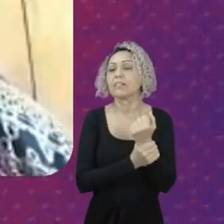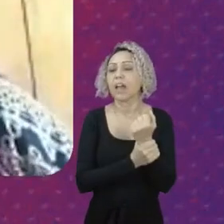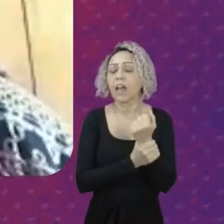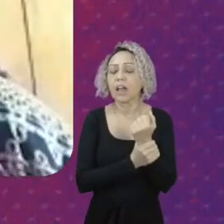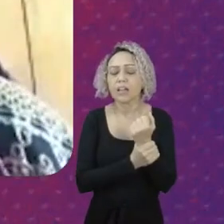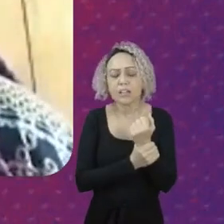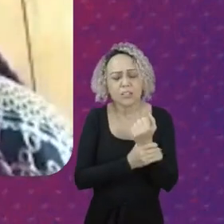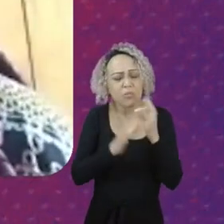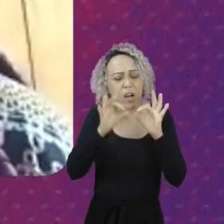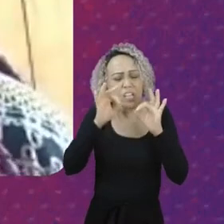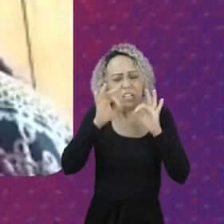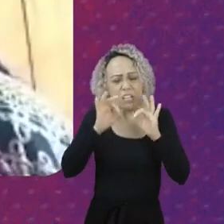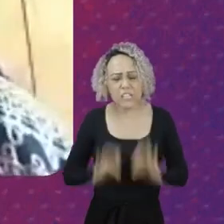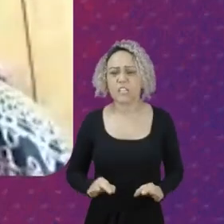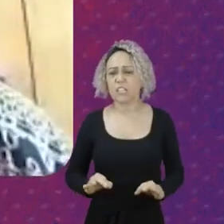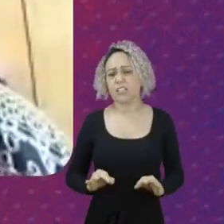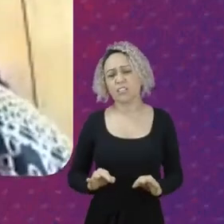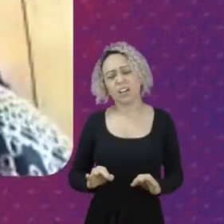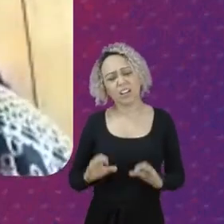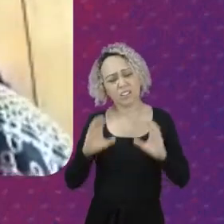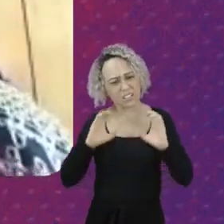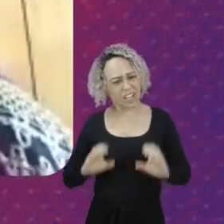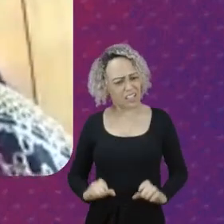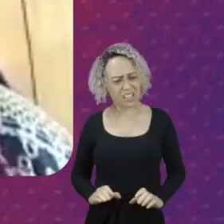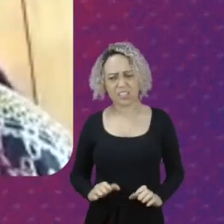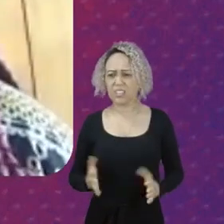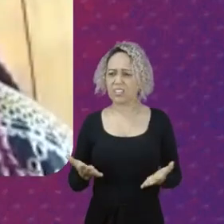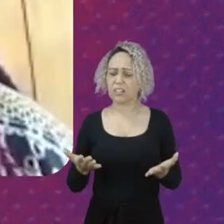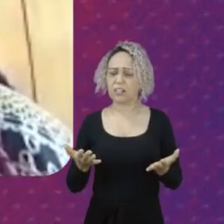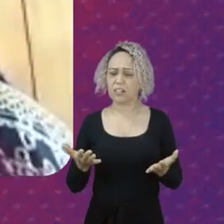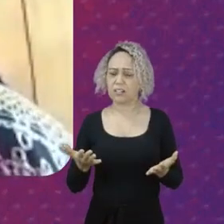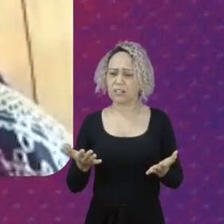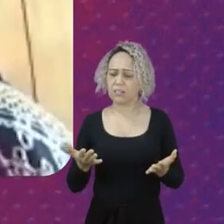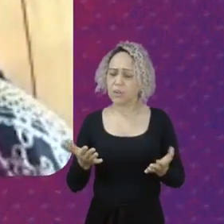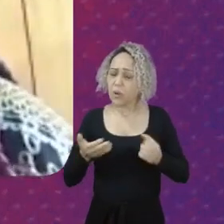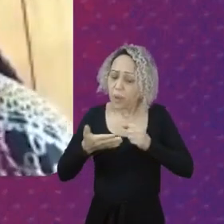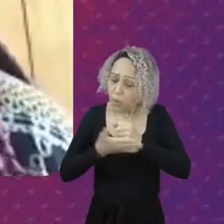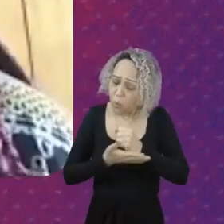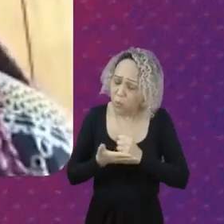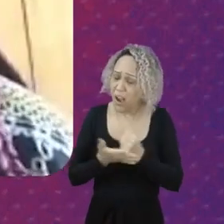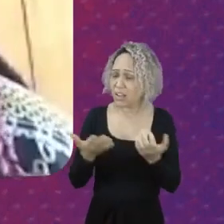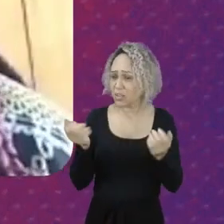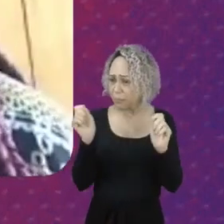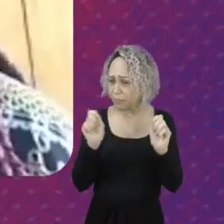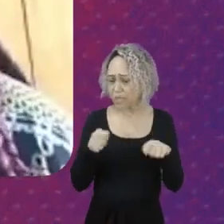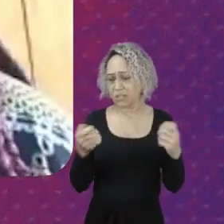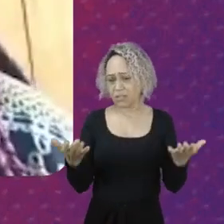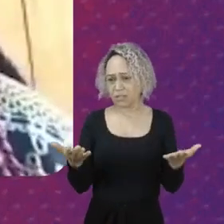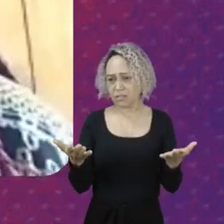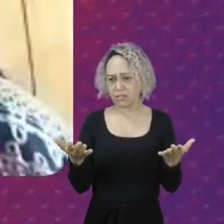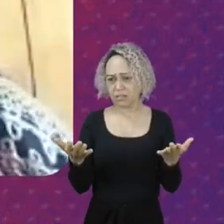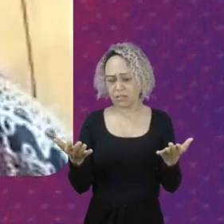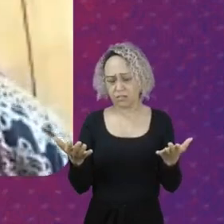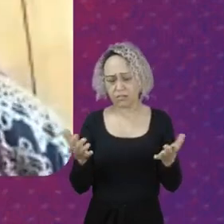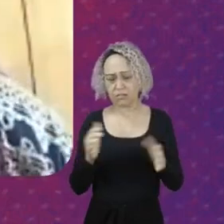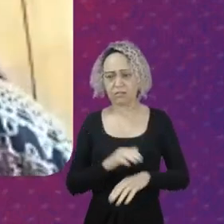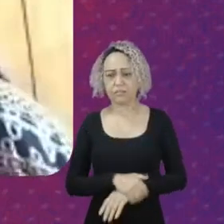de dignidade e cidadania a partir da organização local